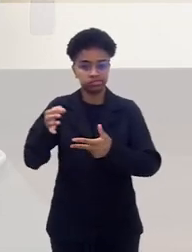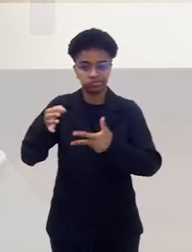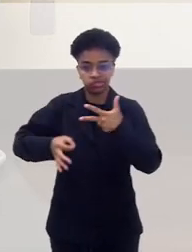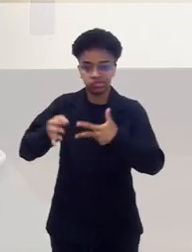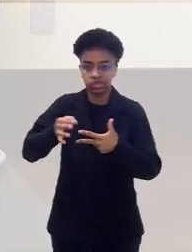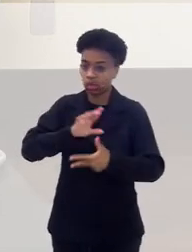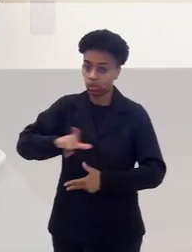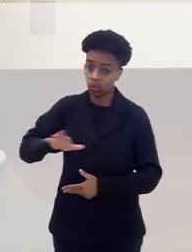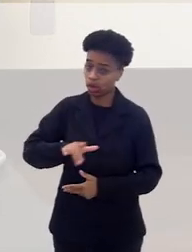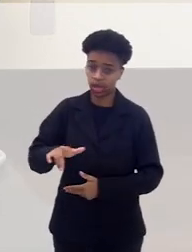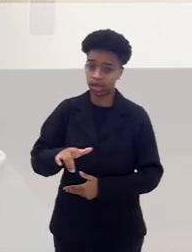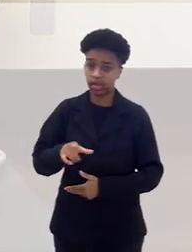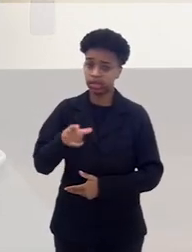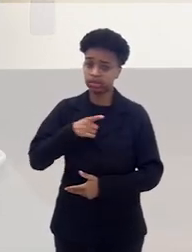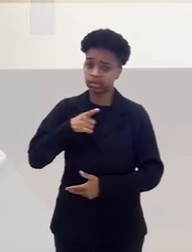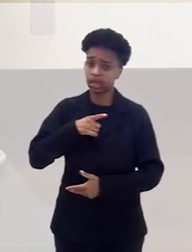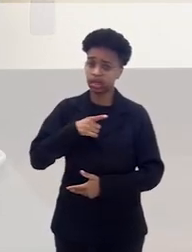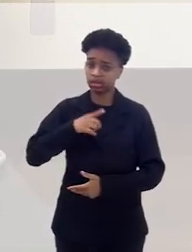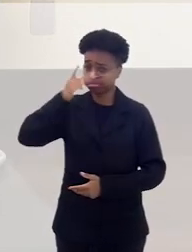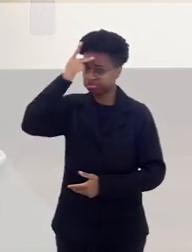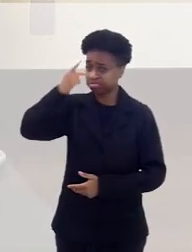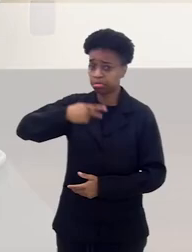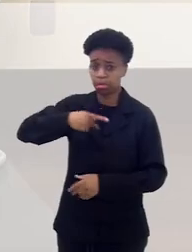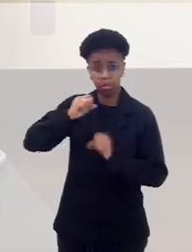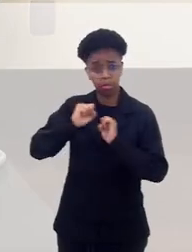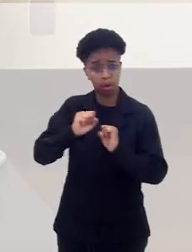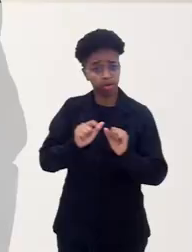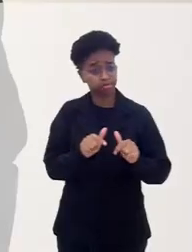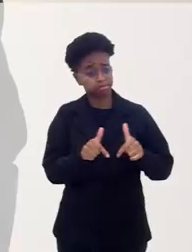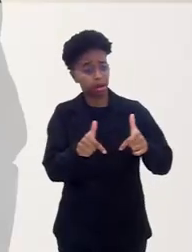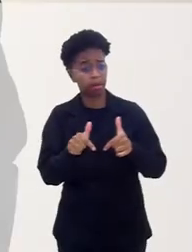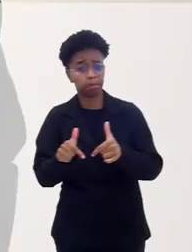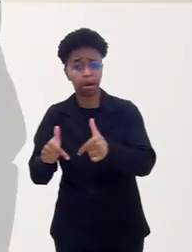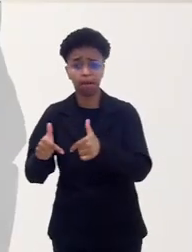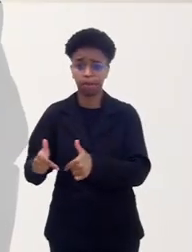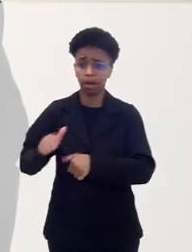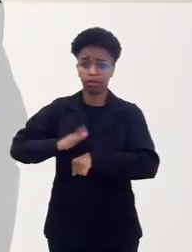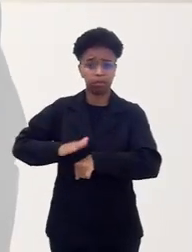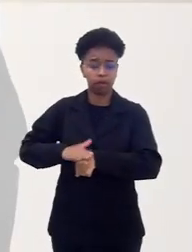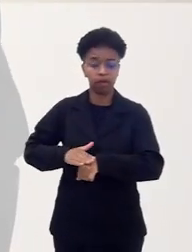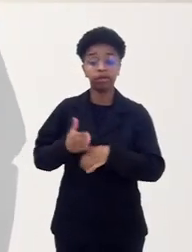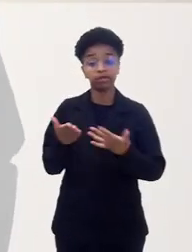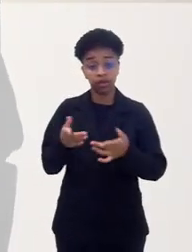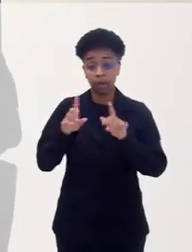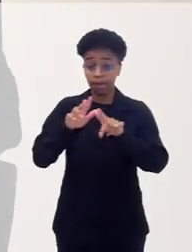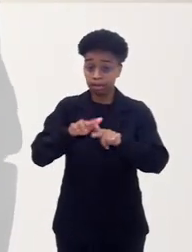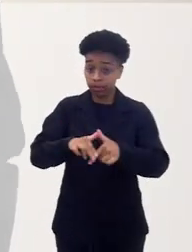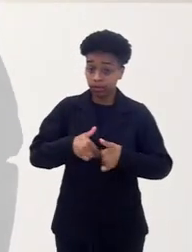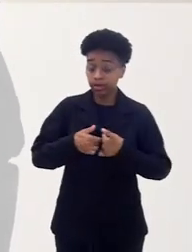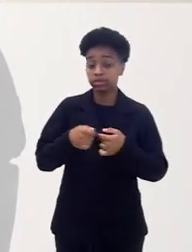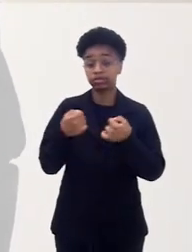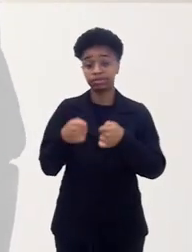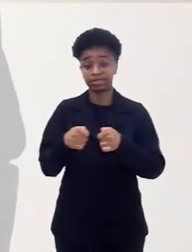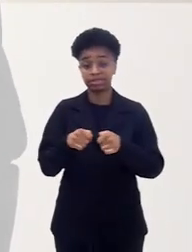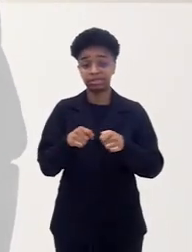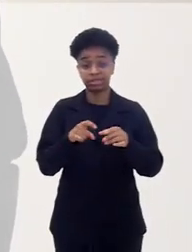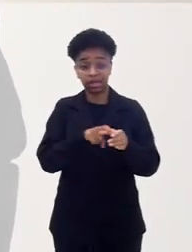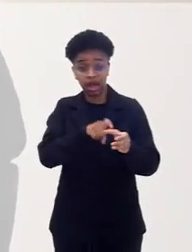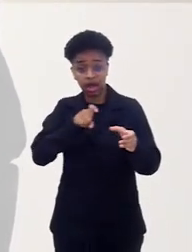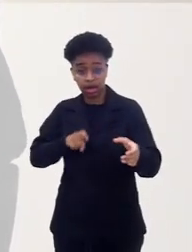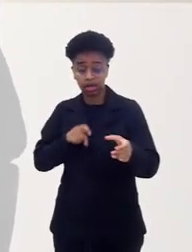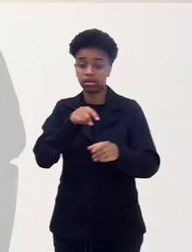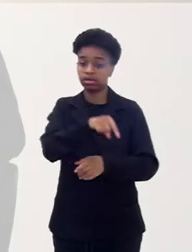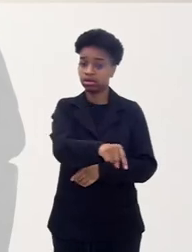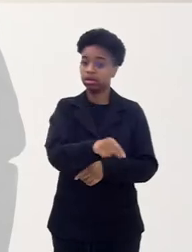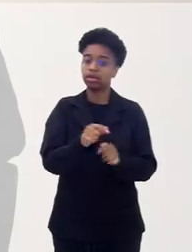não tem tem Independência e autonomia e por isso deve atuar usando essa Independência essa